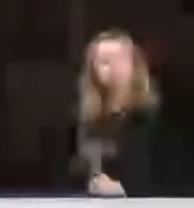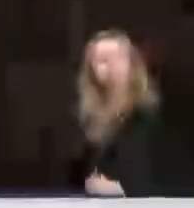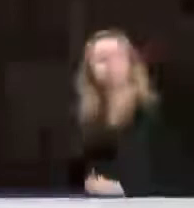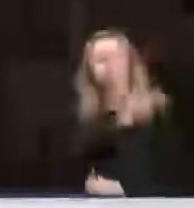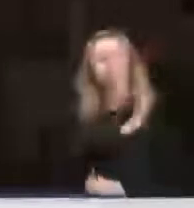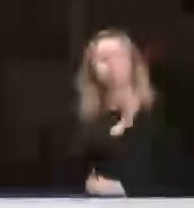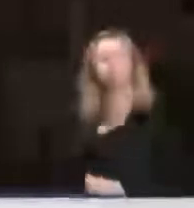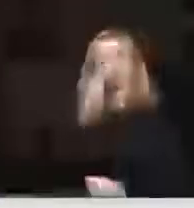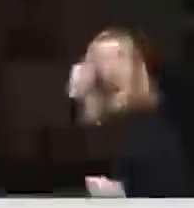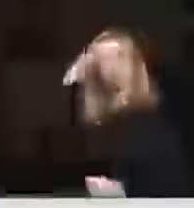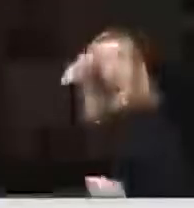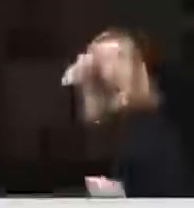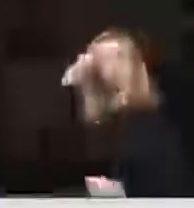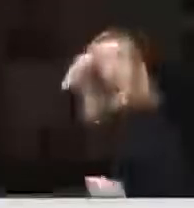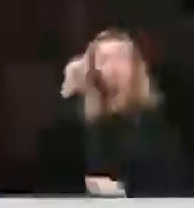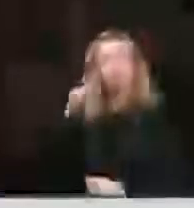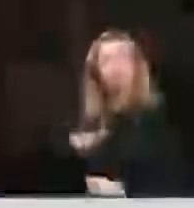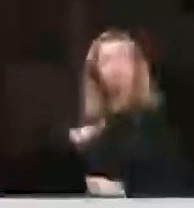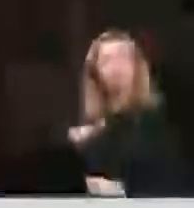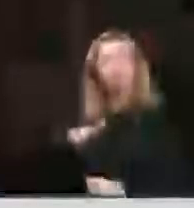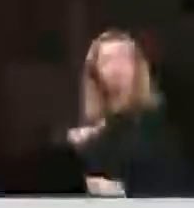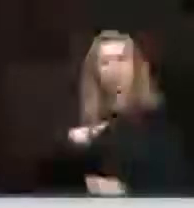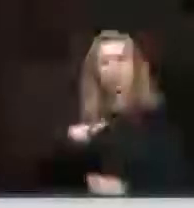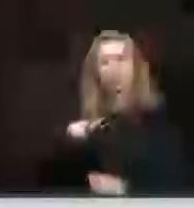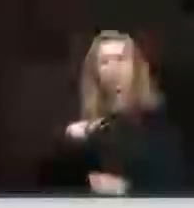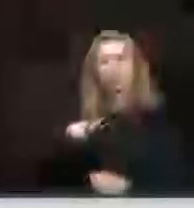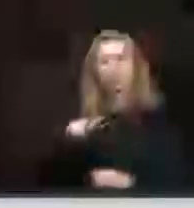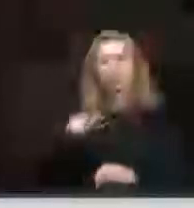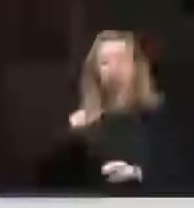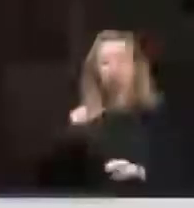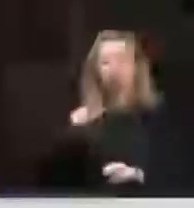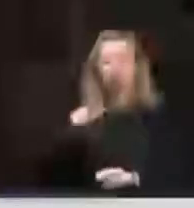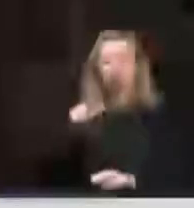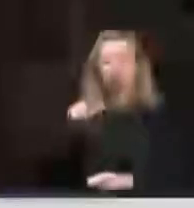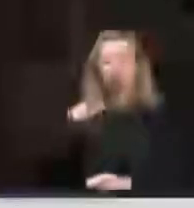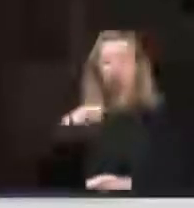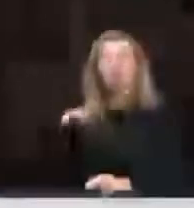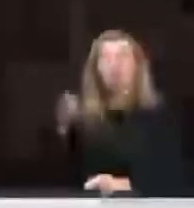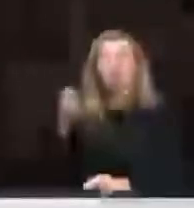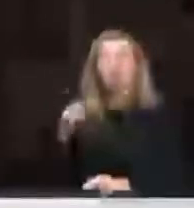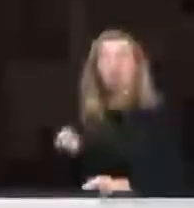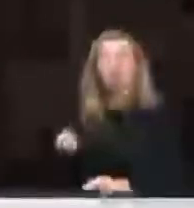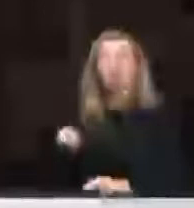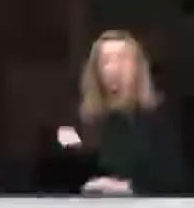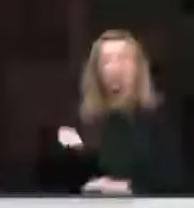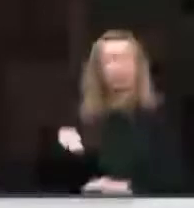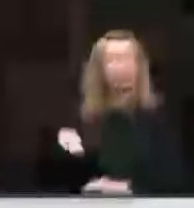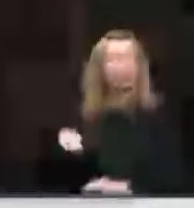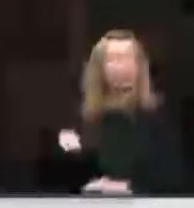racial é um crime imprescritível e inafiançável. É um crime hediondo.